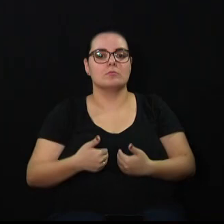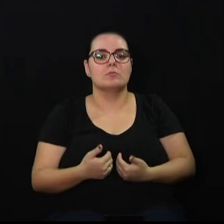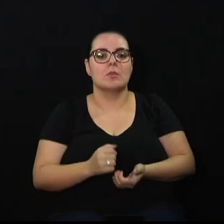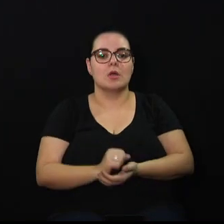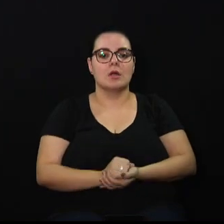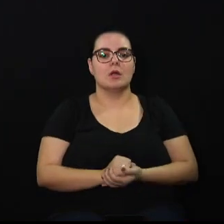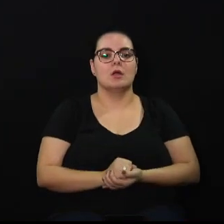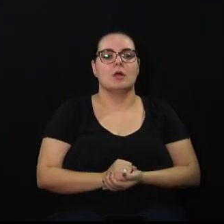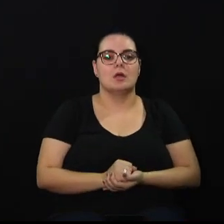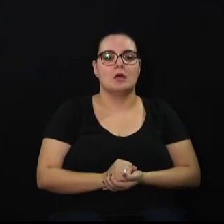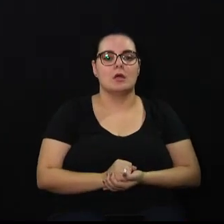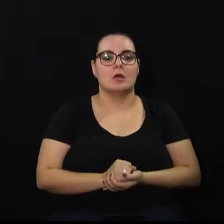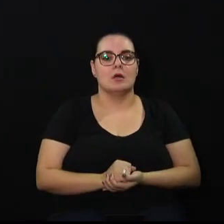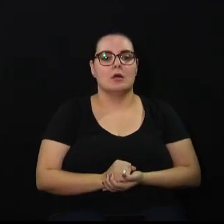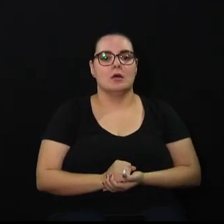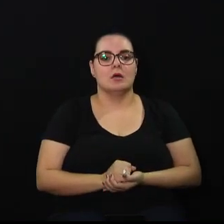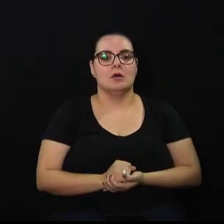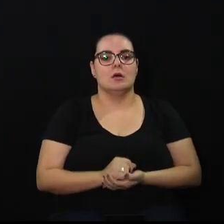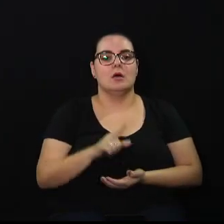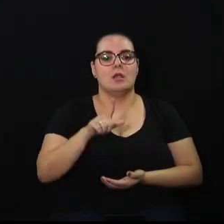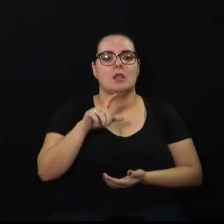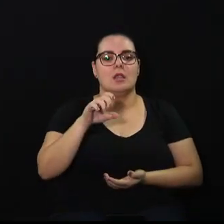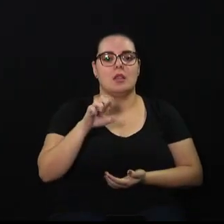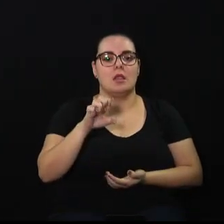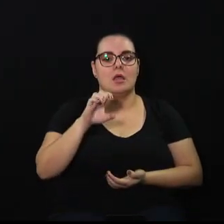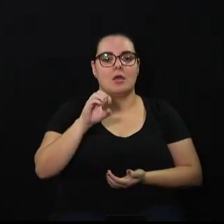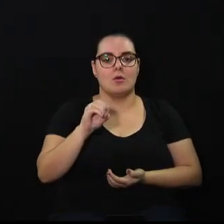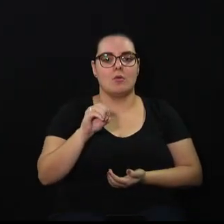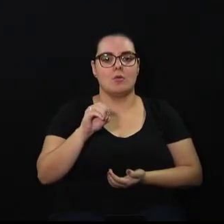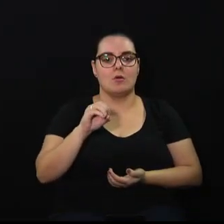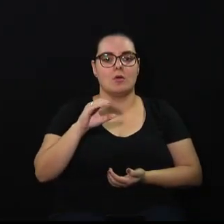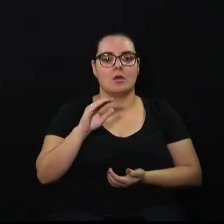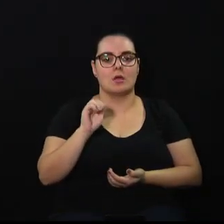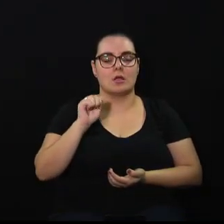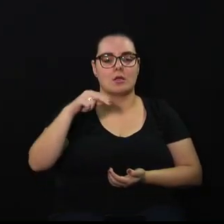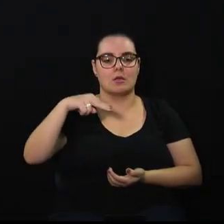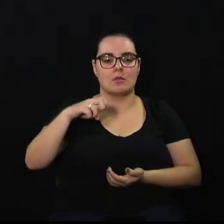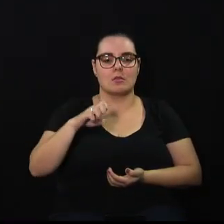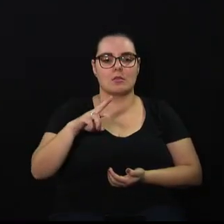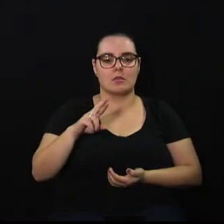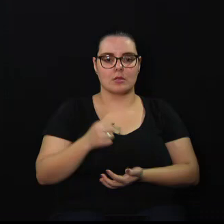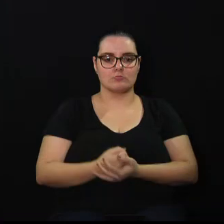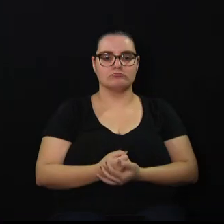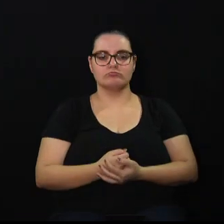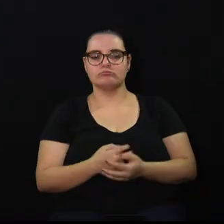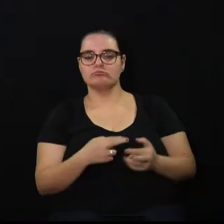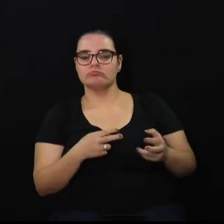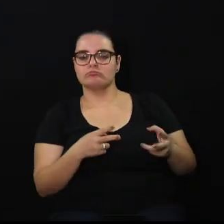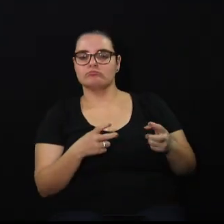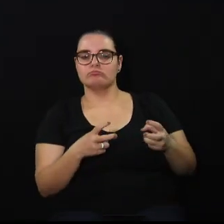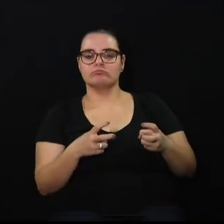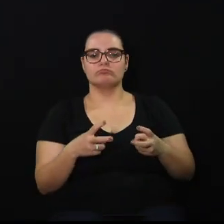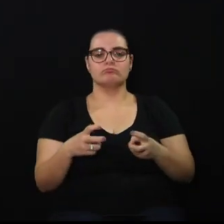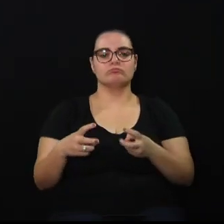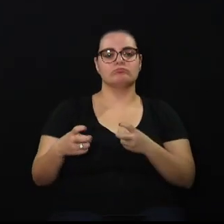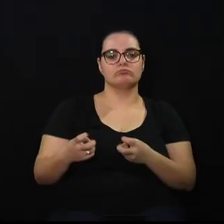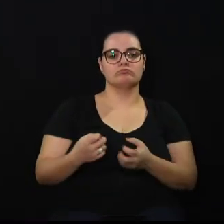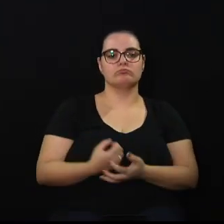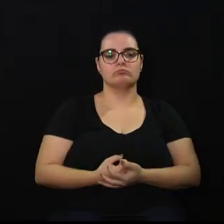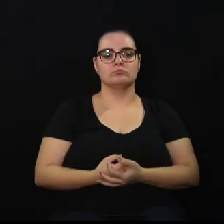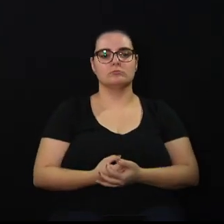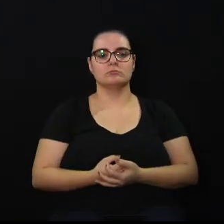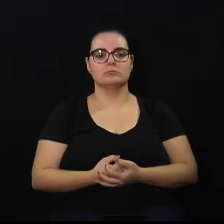psiquiatra austríaco e ele começa identificando dentre os pacientes dele é pacientes